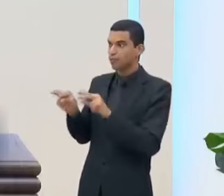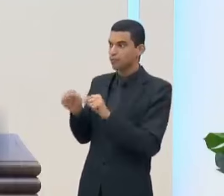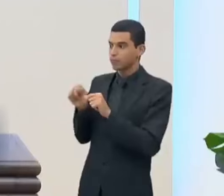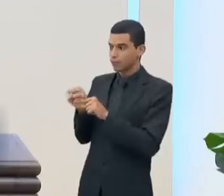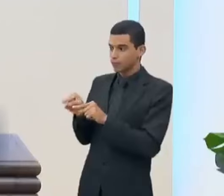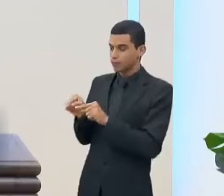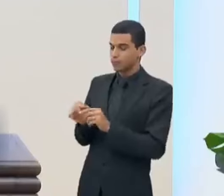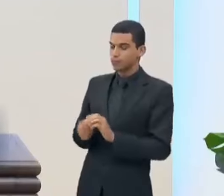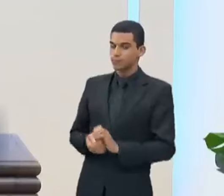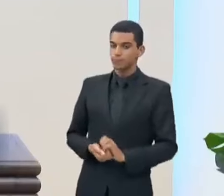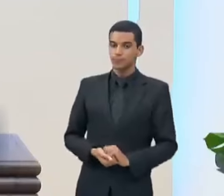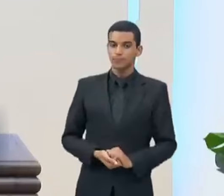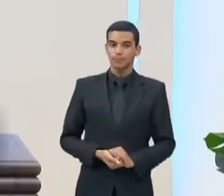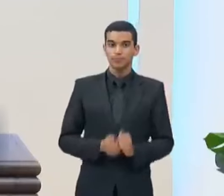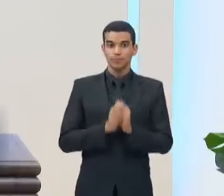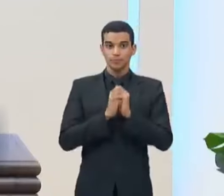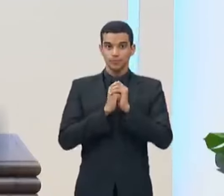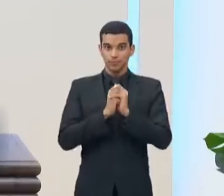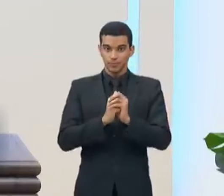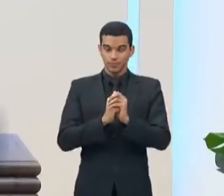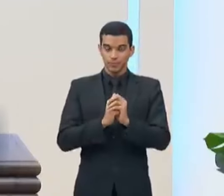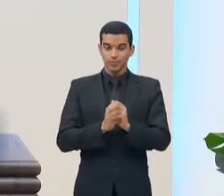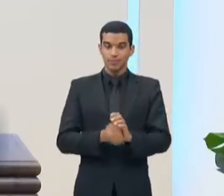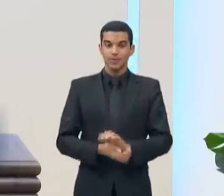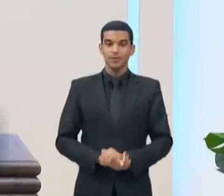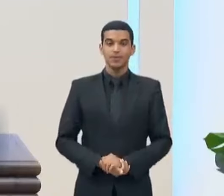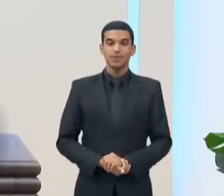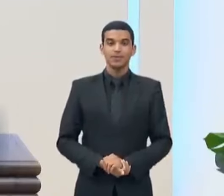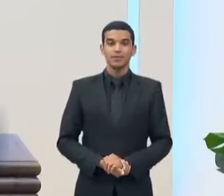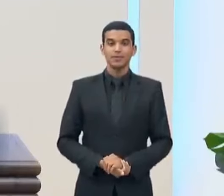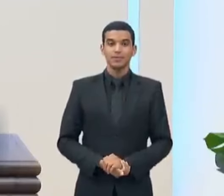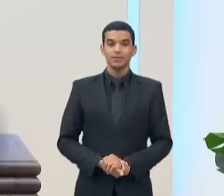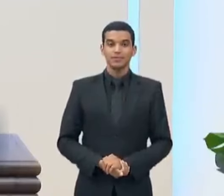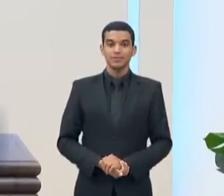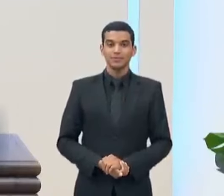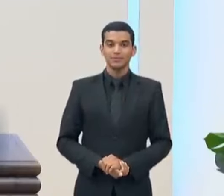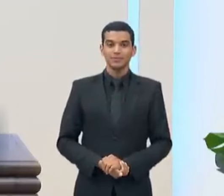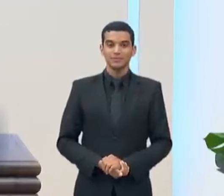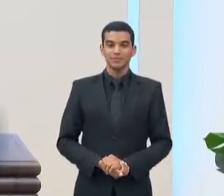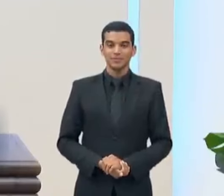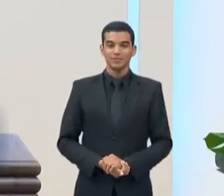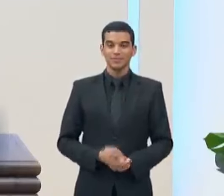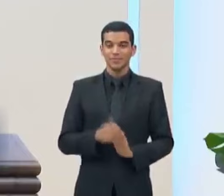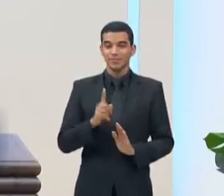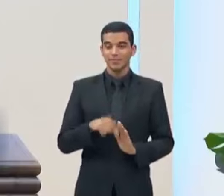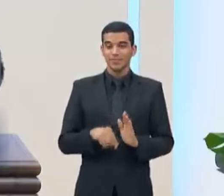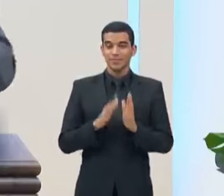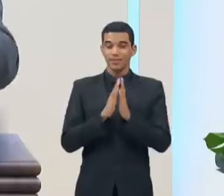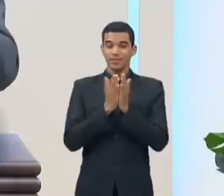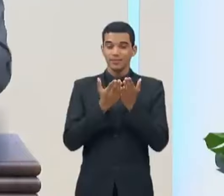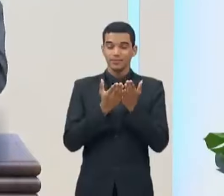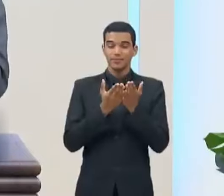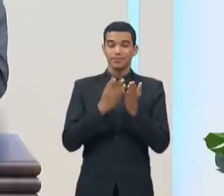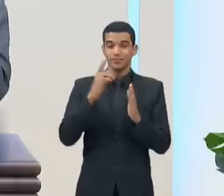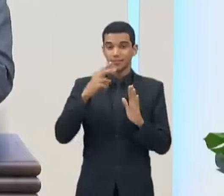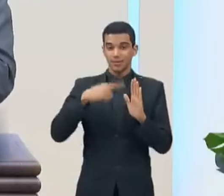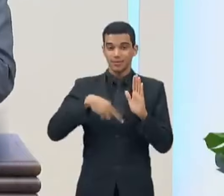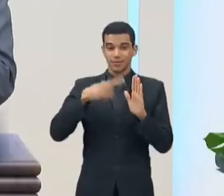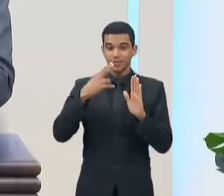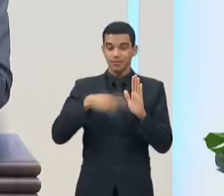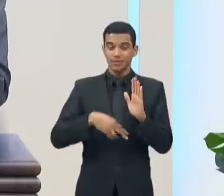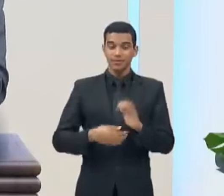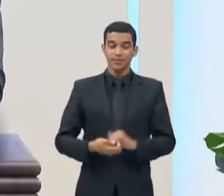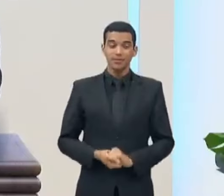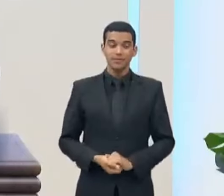ao povo. Você pode dizer amém? Esta é a santa palavra de Deus para a nossa vida, para o